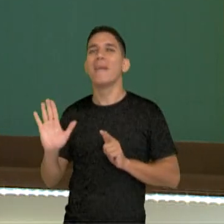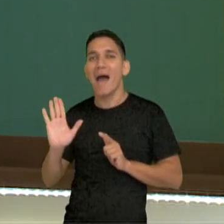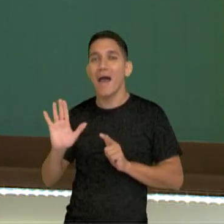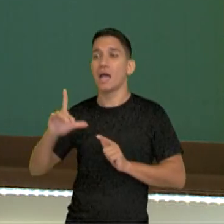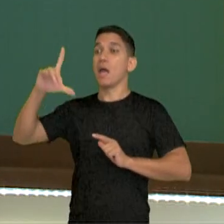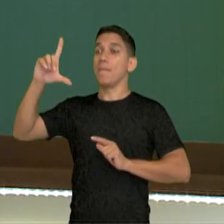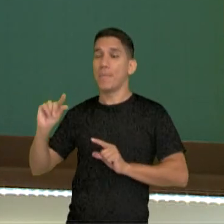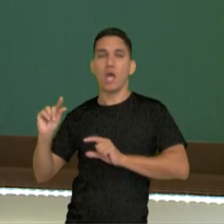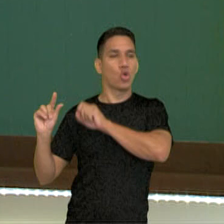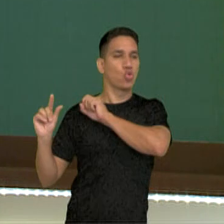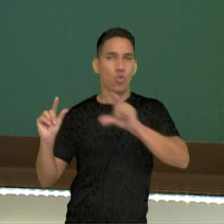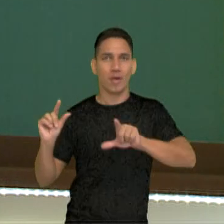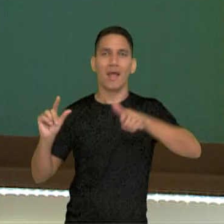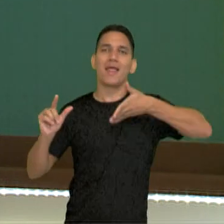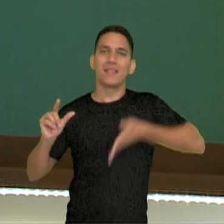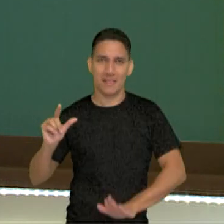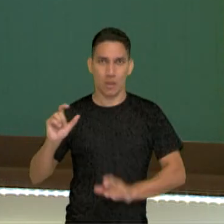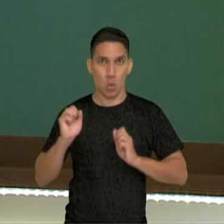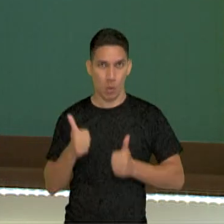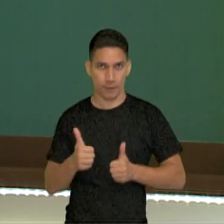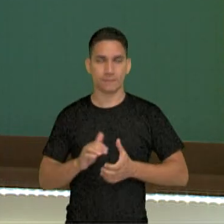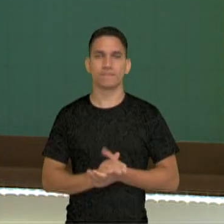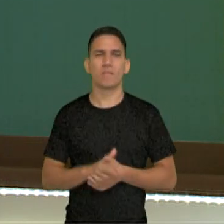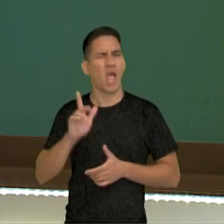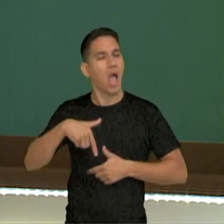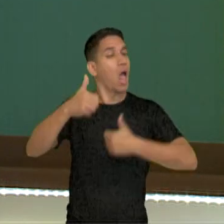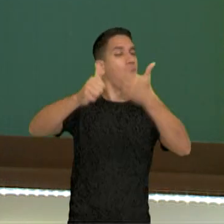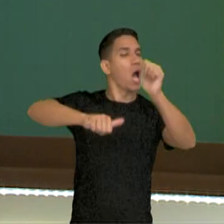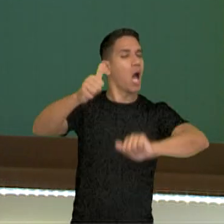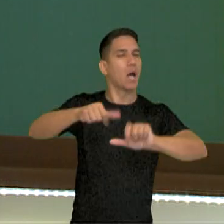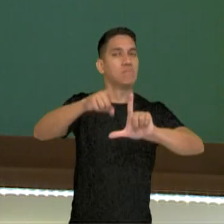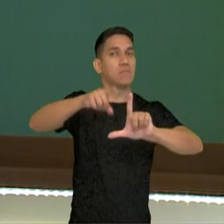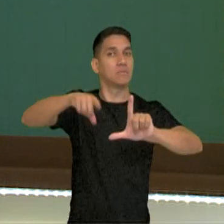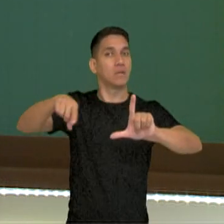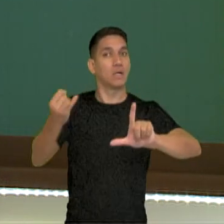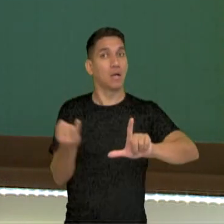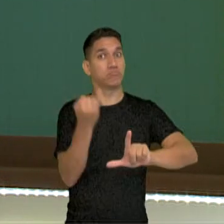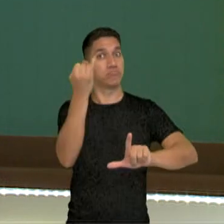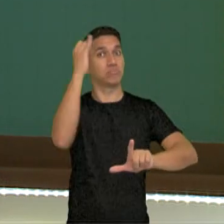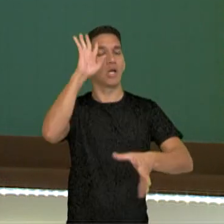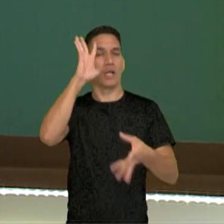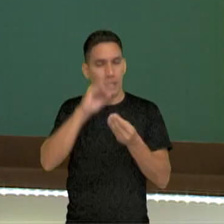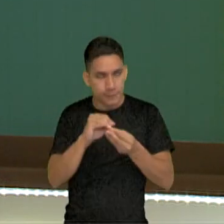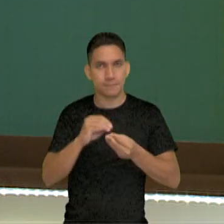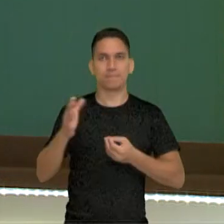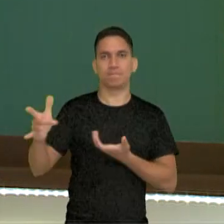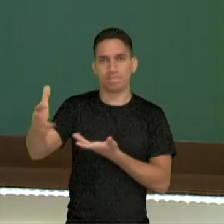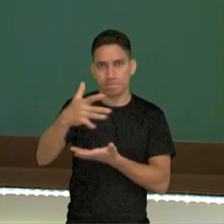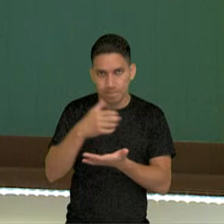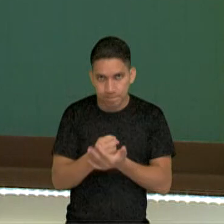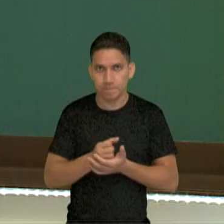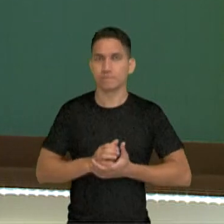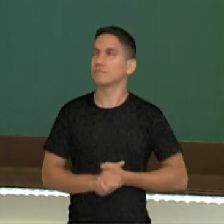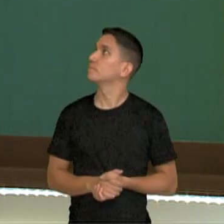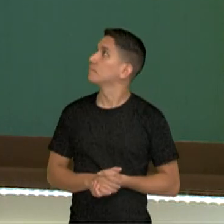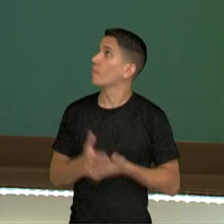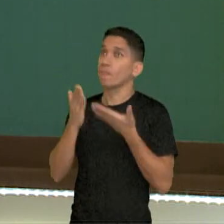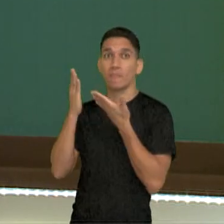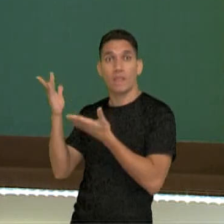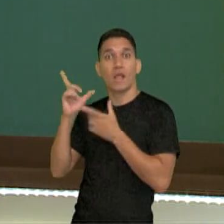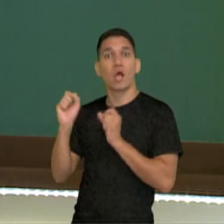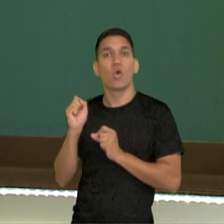inferior à natalidade, certo? Então, uma análise de gráfico que é importante a gente fazer para entender esses dados. E aí, a taxa